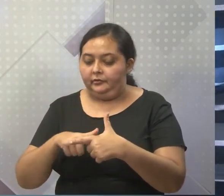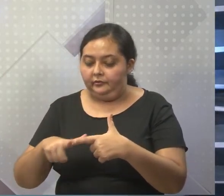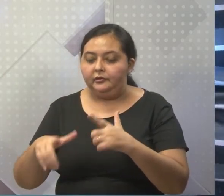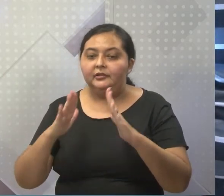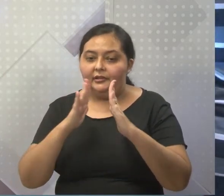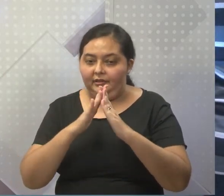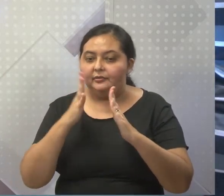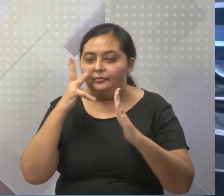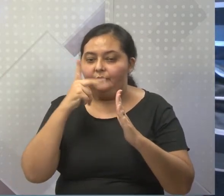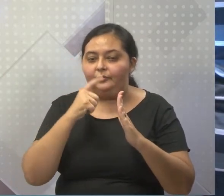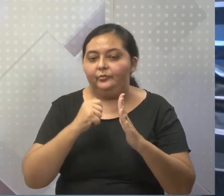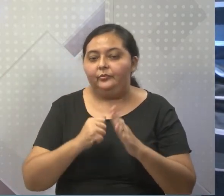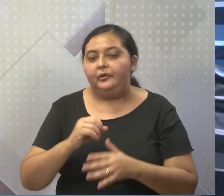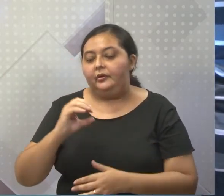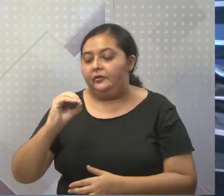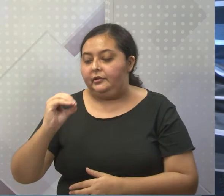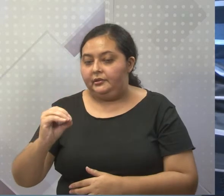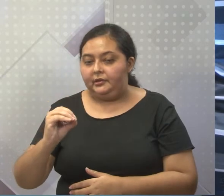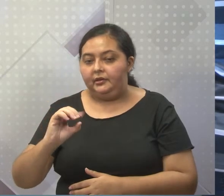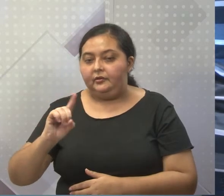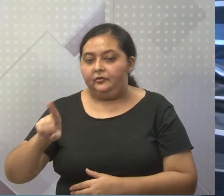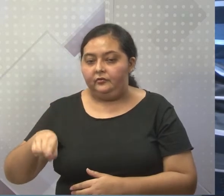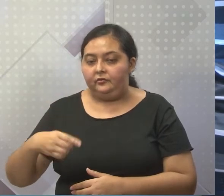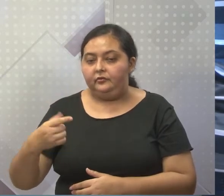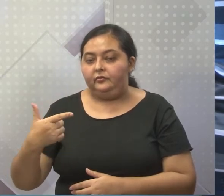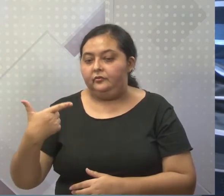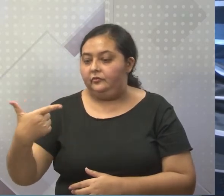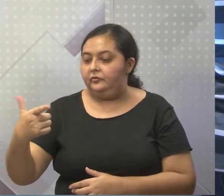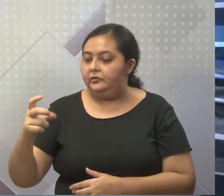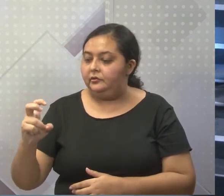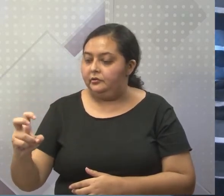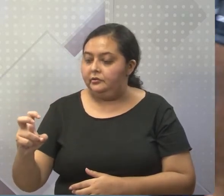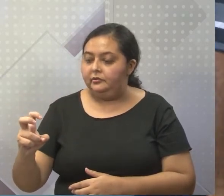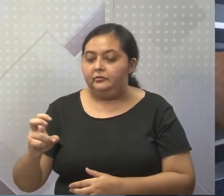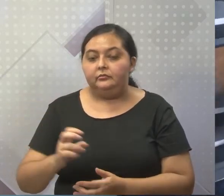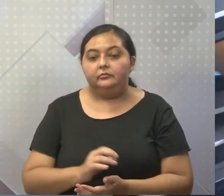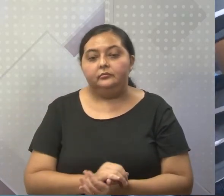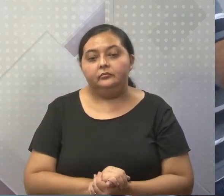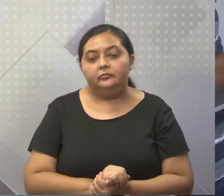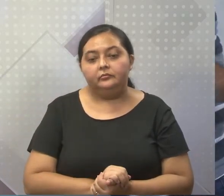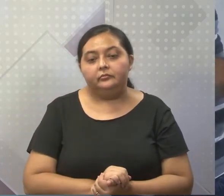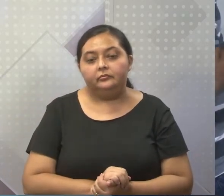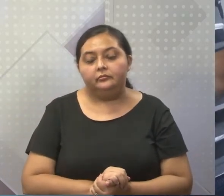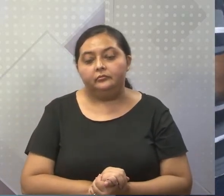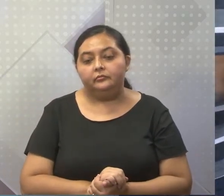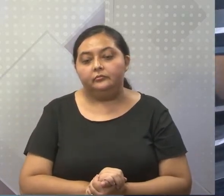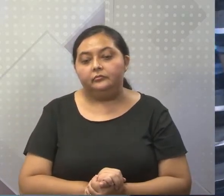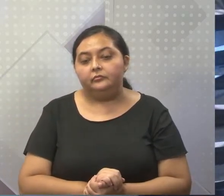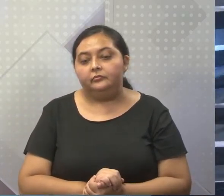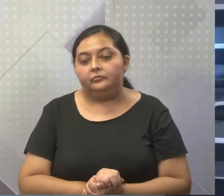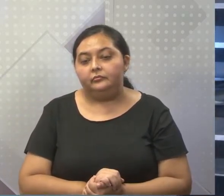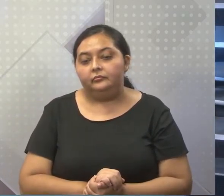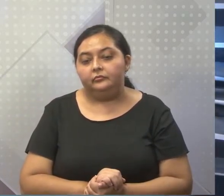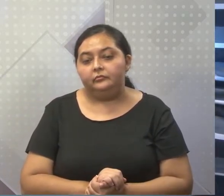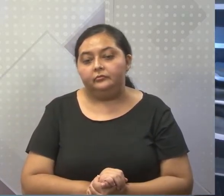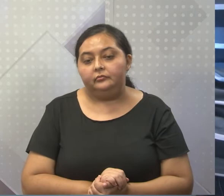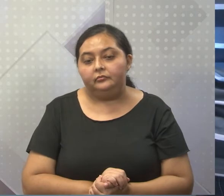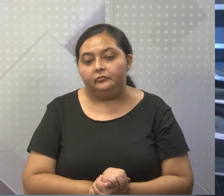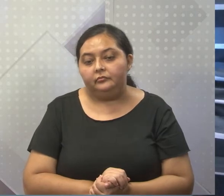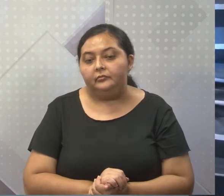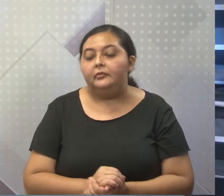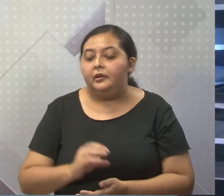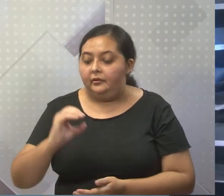casa, você vai ver que vai ser 0,25, tá? Aplica do mesmo jeito a divisão. Tem um